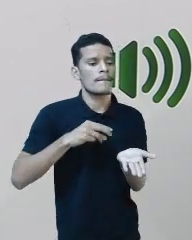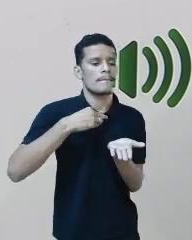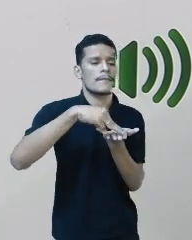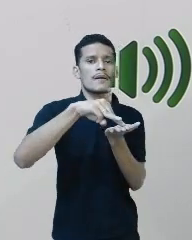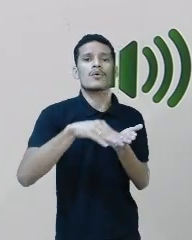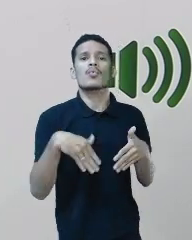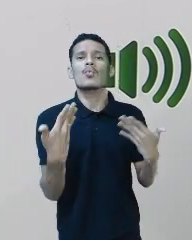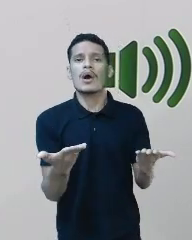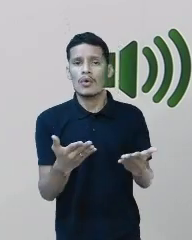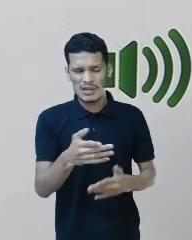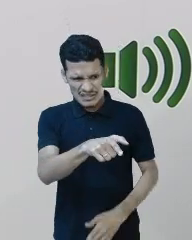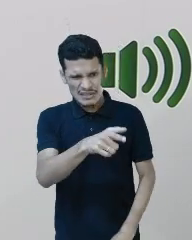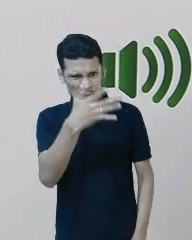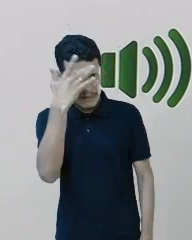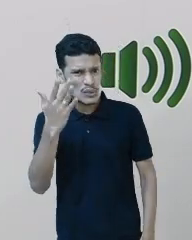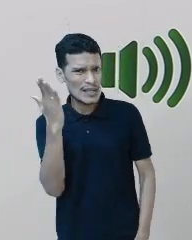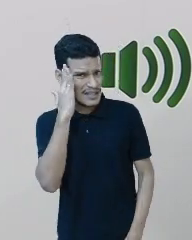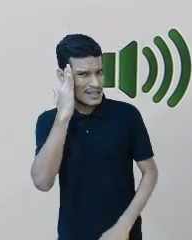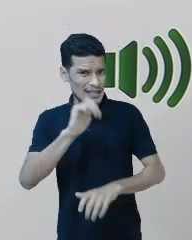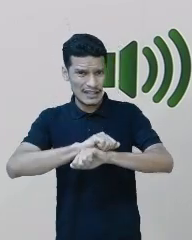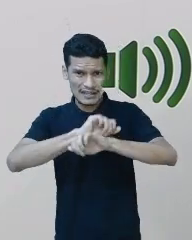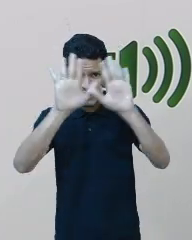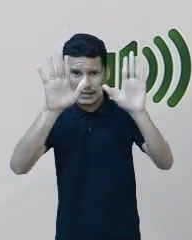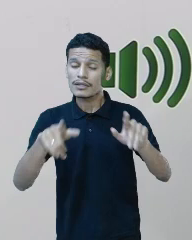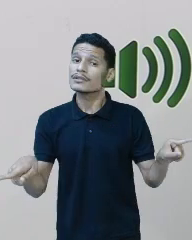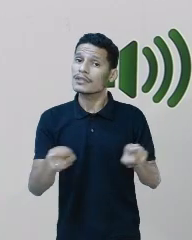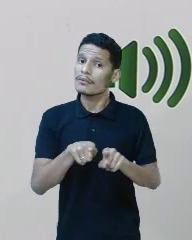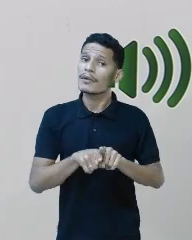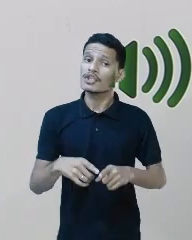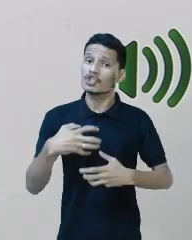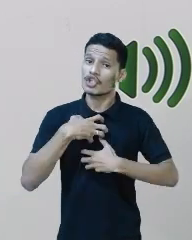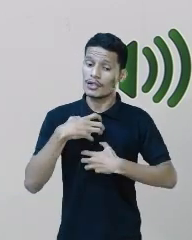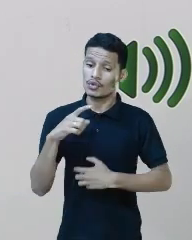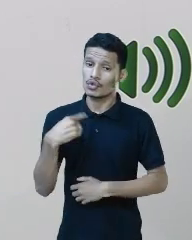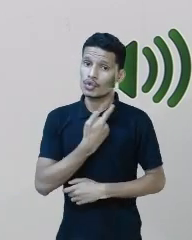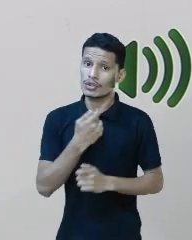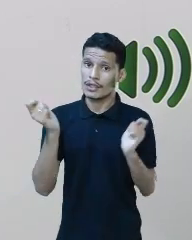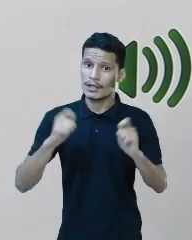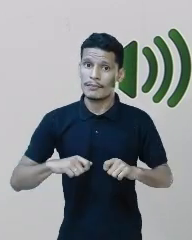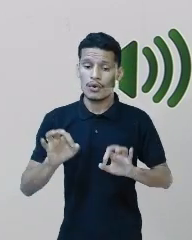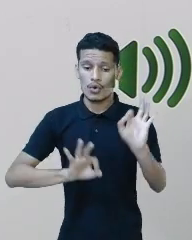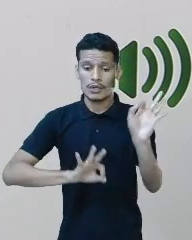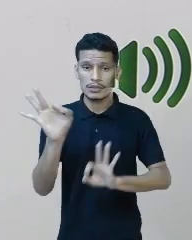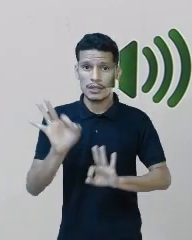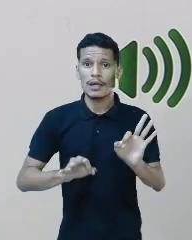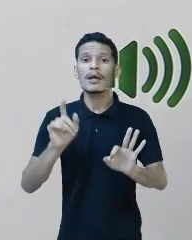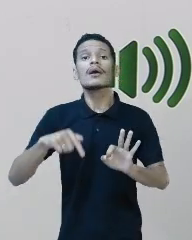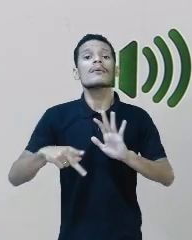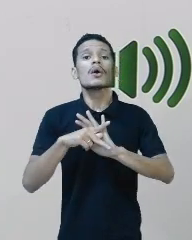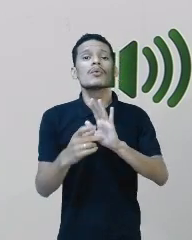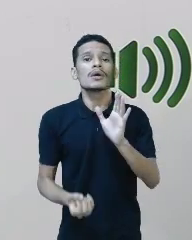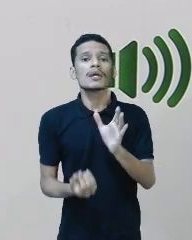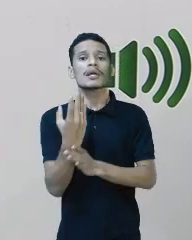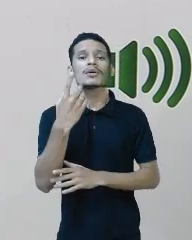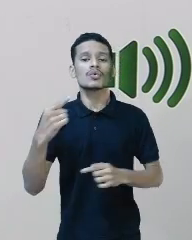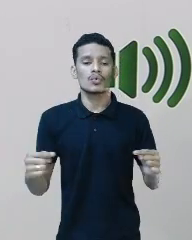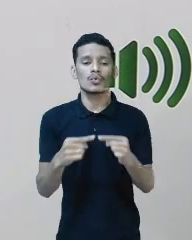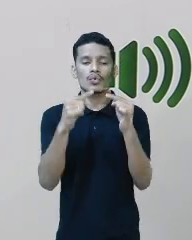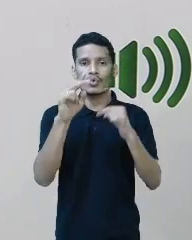vai entender isso que você falou? E uma das formas de a gente fazer isso é realizando a